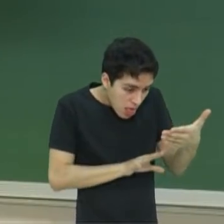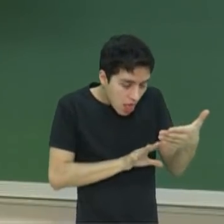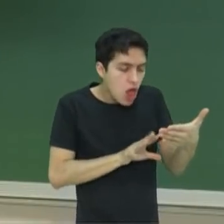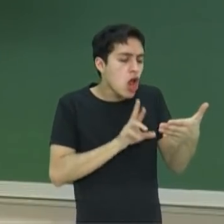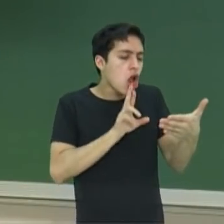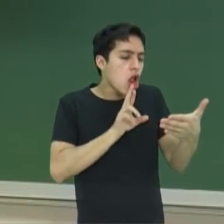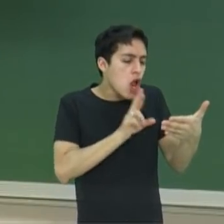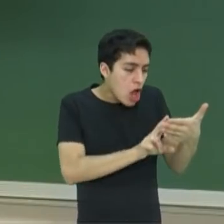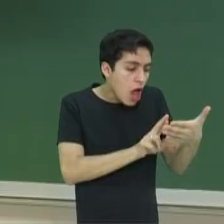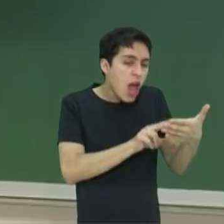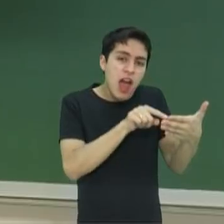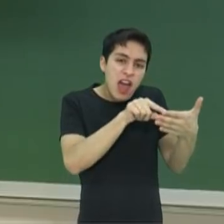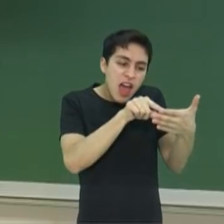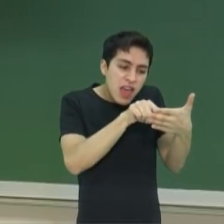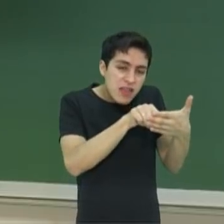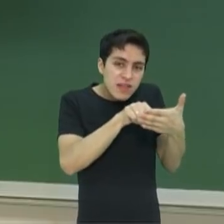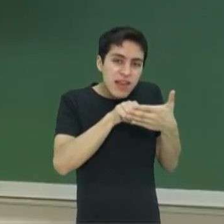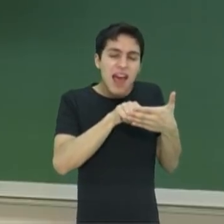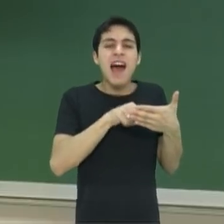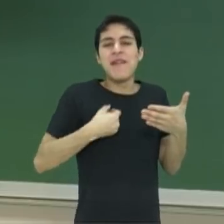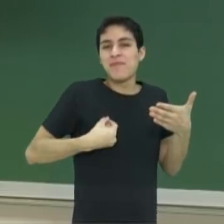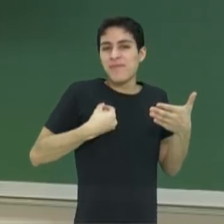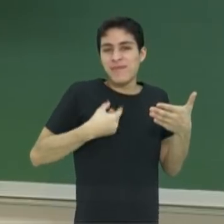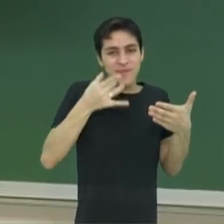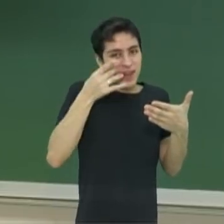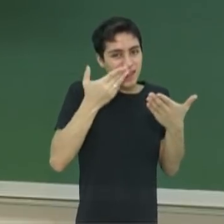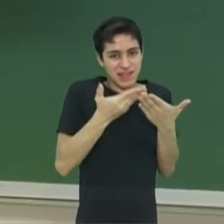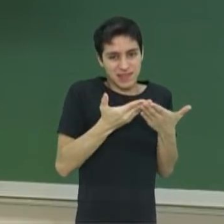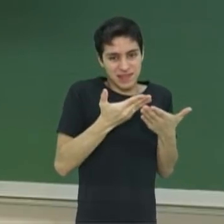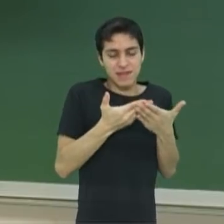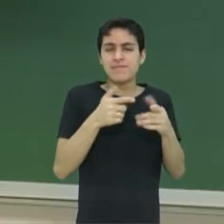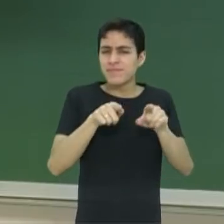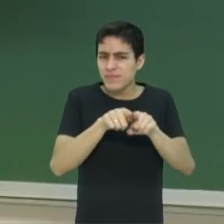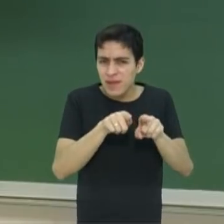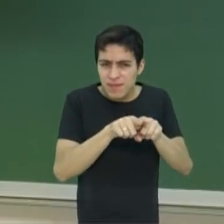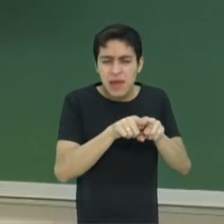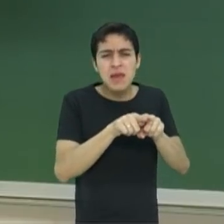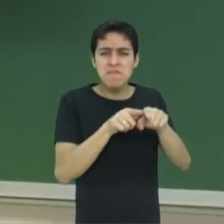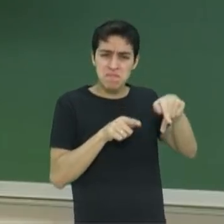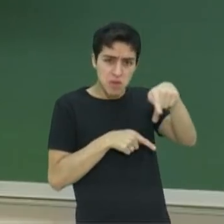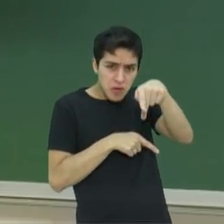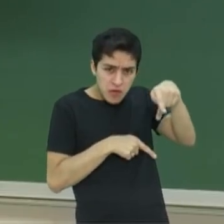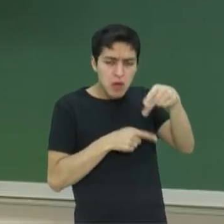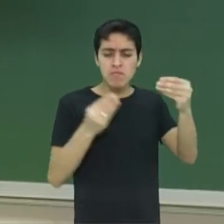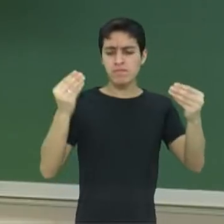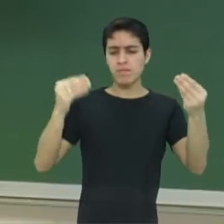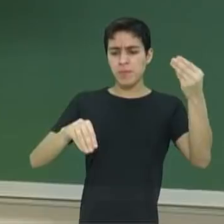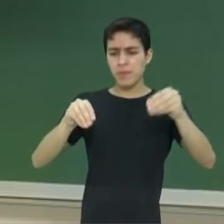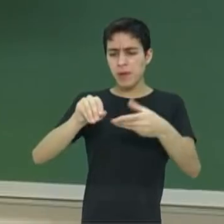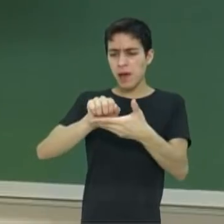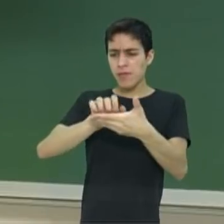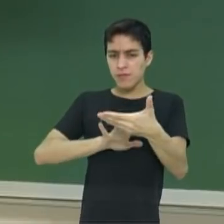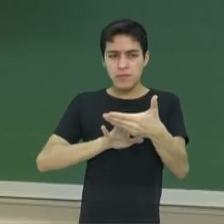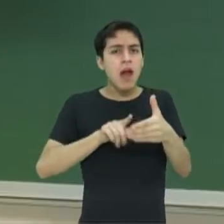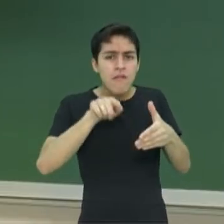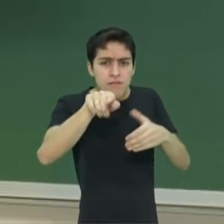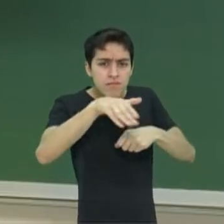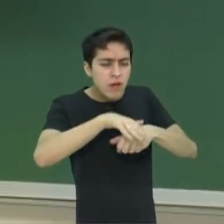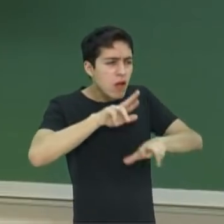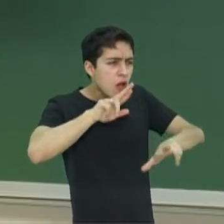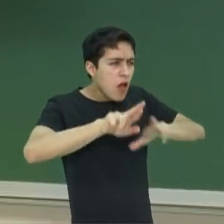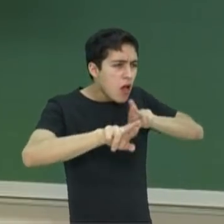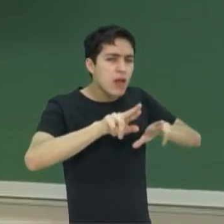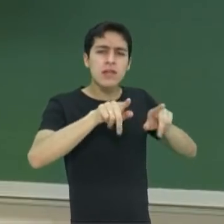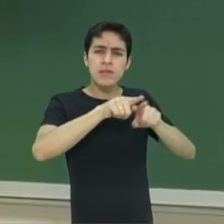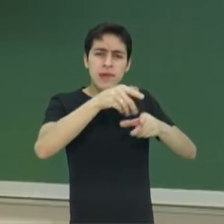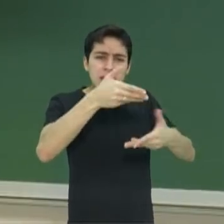sua presença na aula. Também realize os demais exercícios que o seu professor postou, os materiais também que ele está postando,